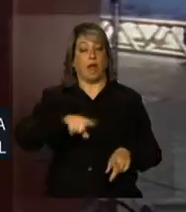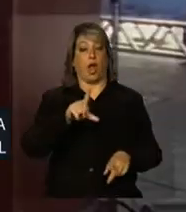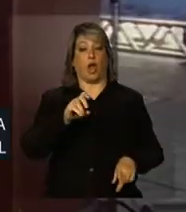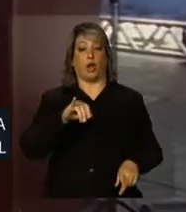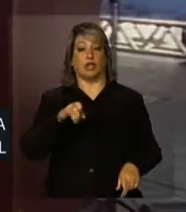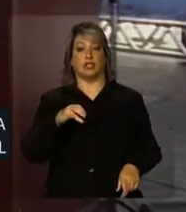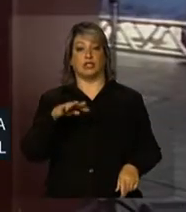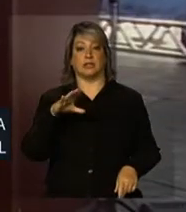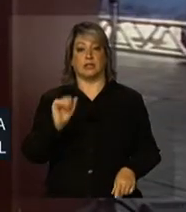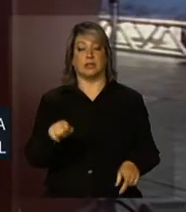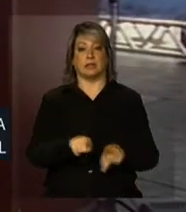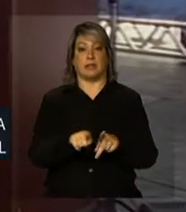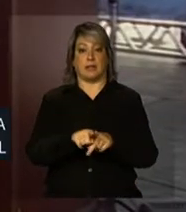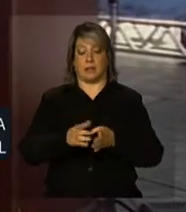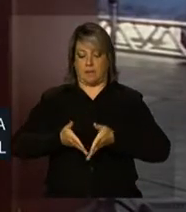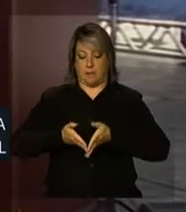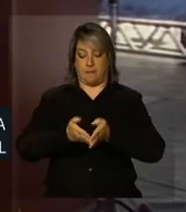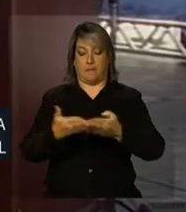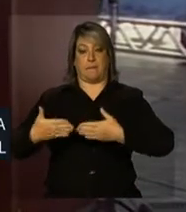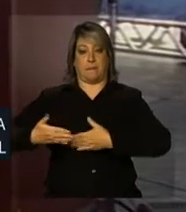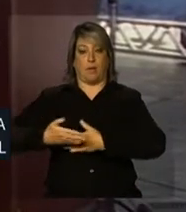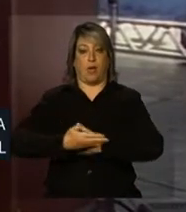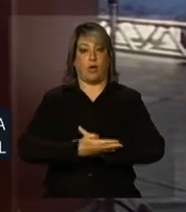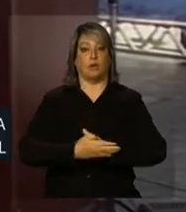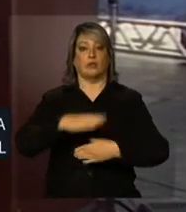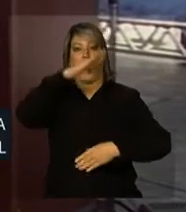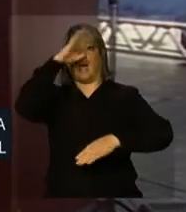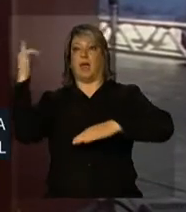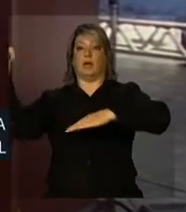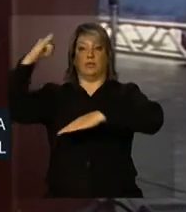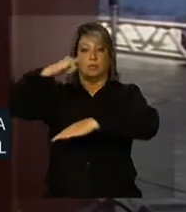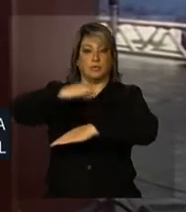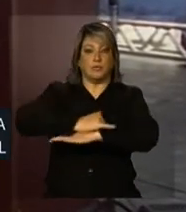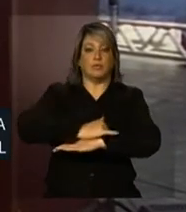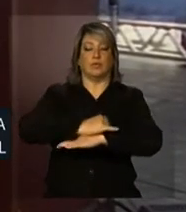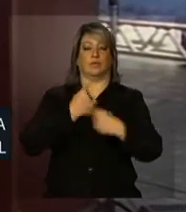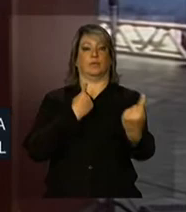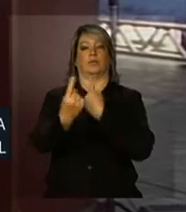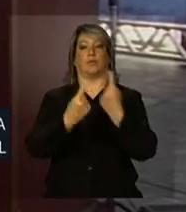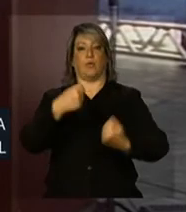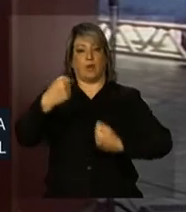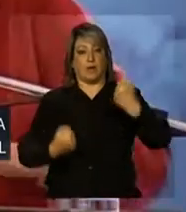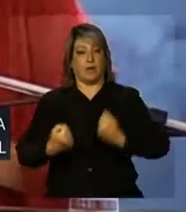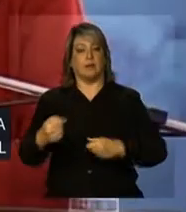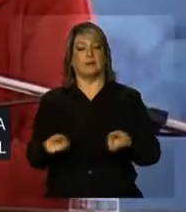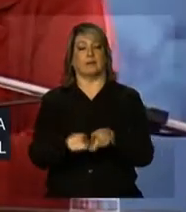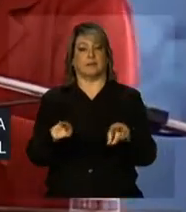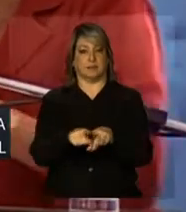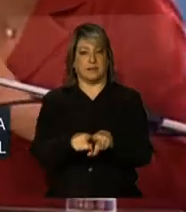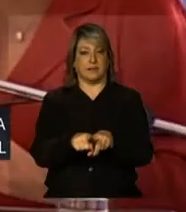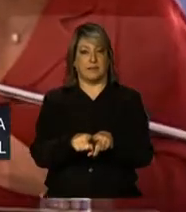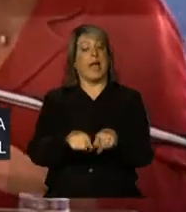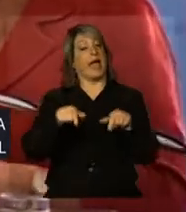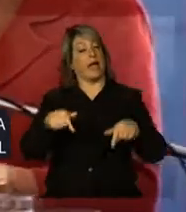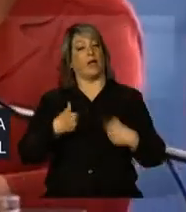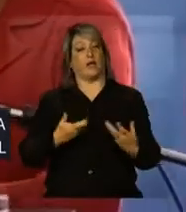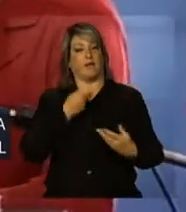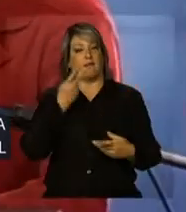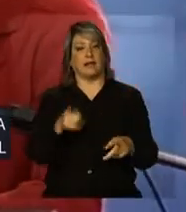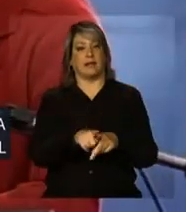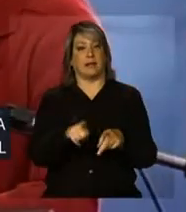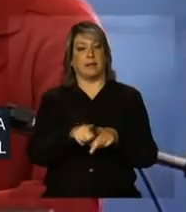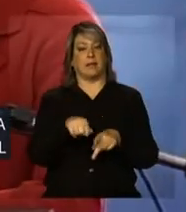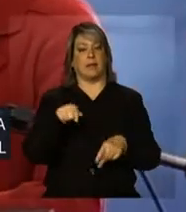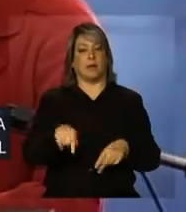logística portos aeroportos ferrovias e rodovias e aqui eu queria dizer